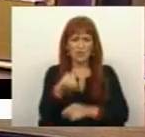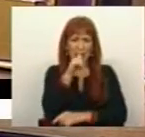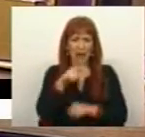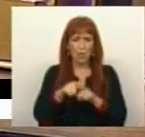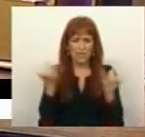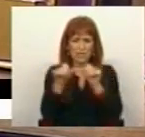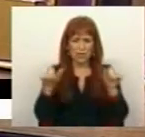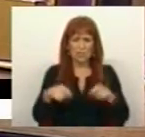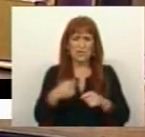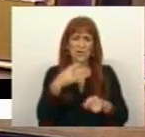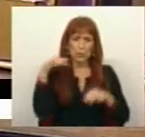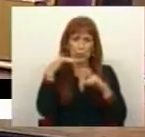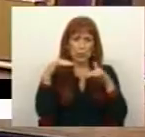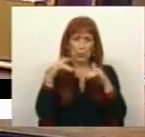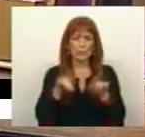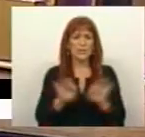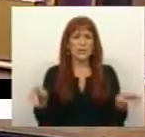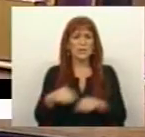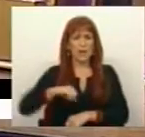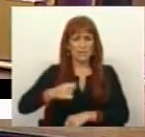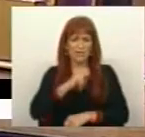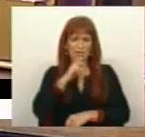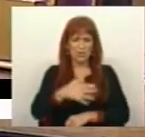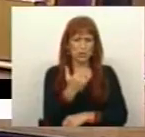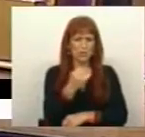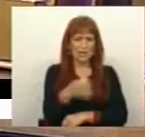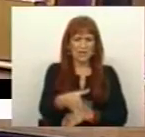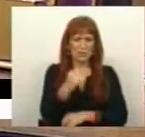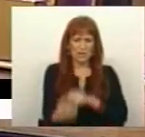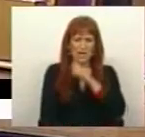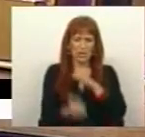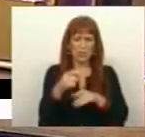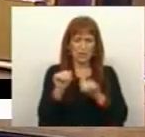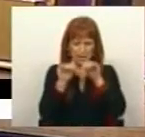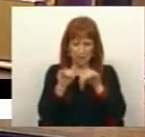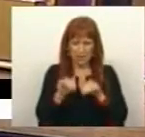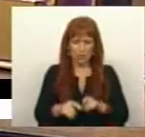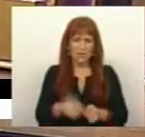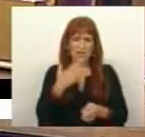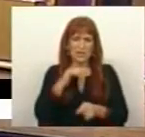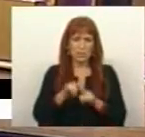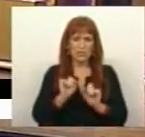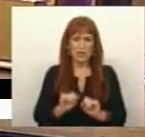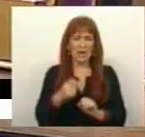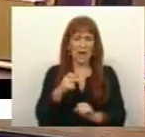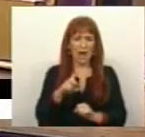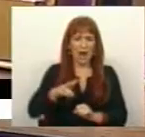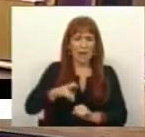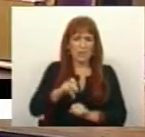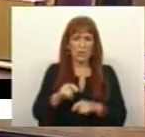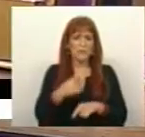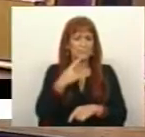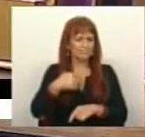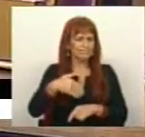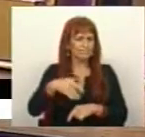no sistema de refrigeração. Tal como os Verdes alertaram em 2016, a criação do armazenamento temporário individualizado em Almaraz foi um